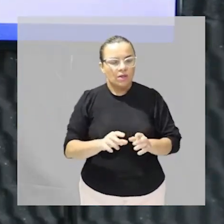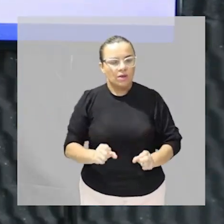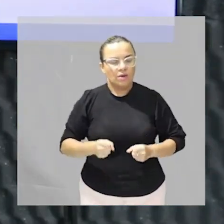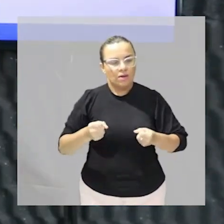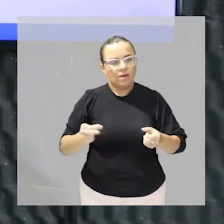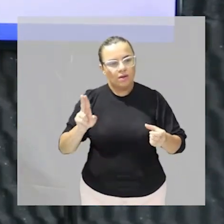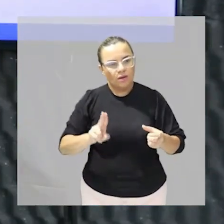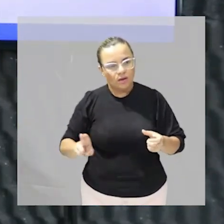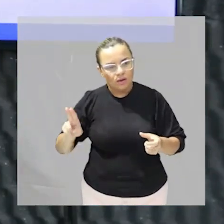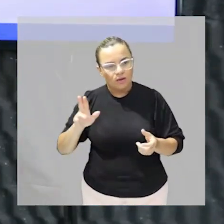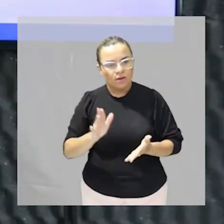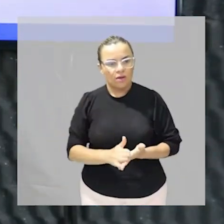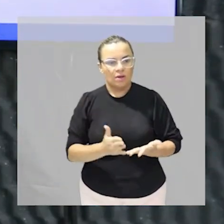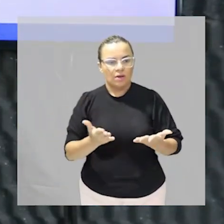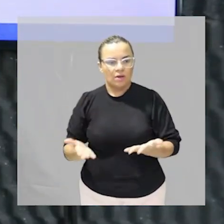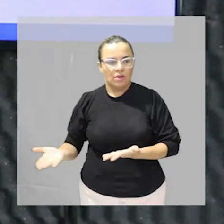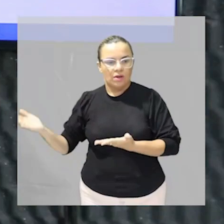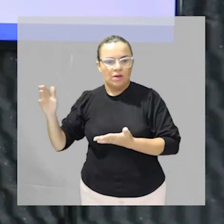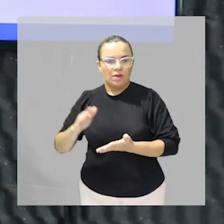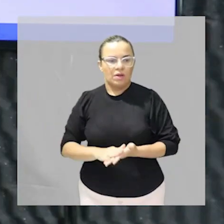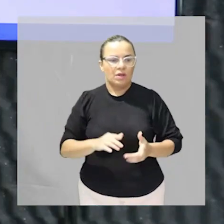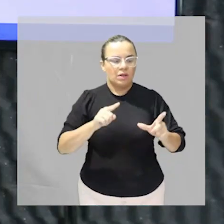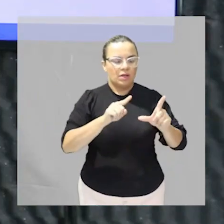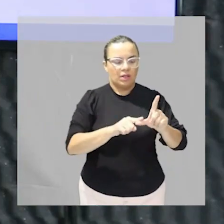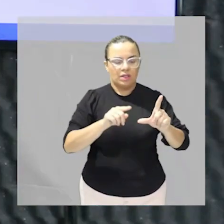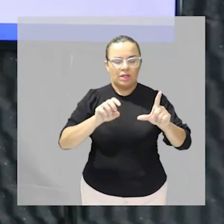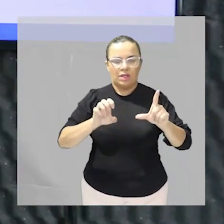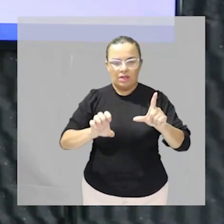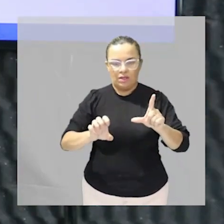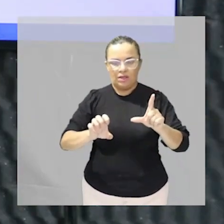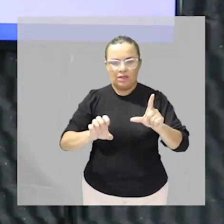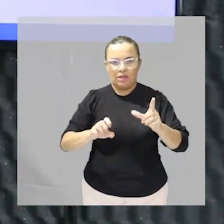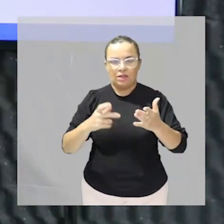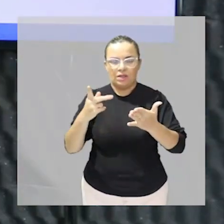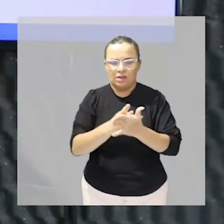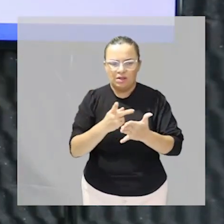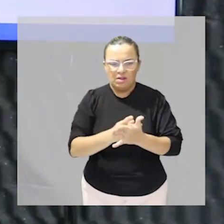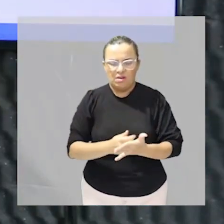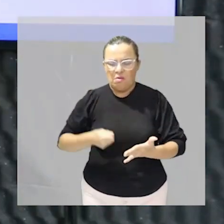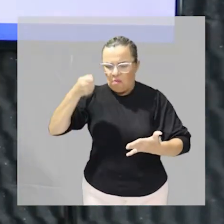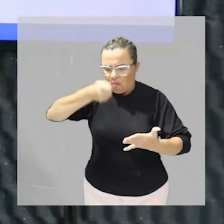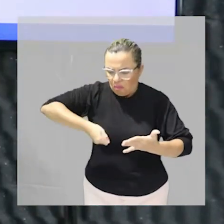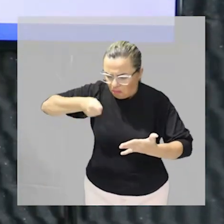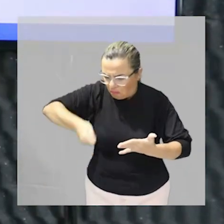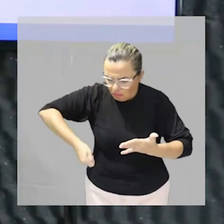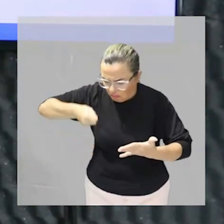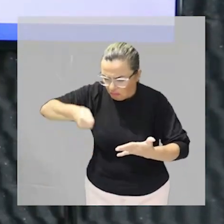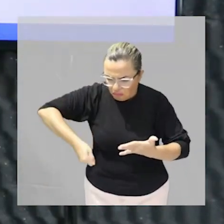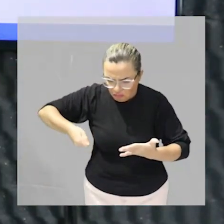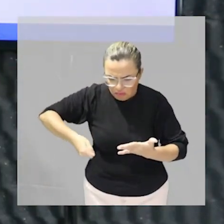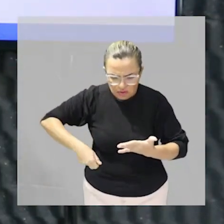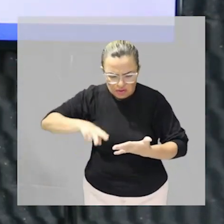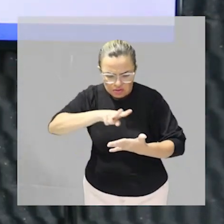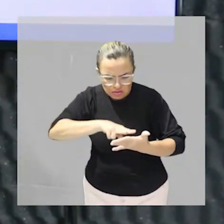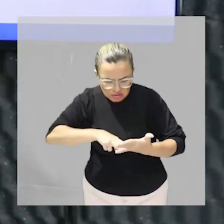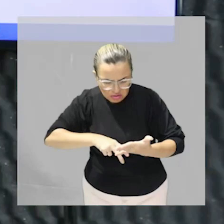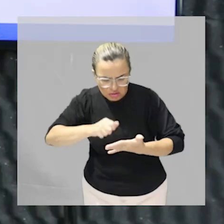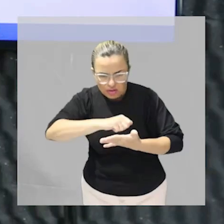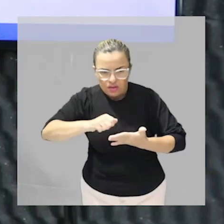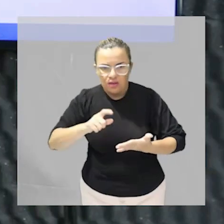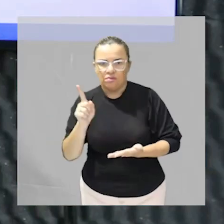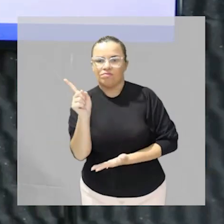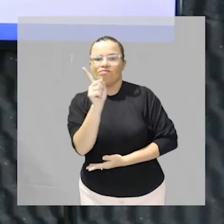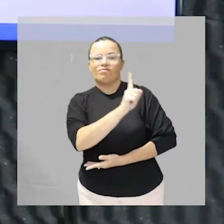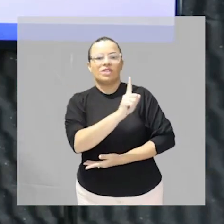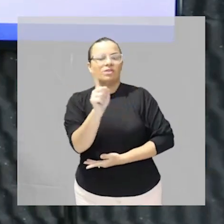alfabetização, isso não existe. A exigência da alfabetização, não. No modelo aristocrático oligárquico,